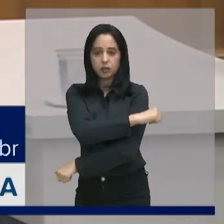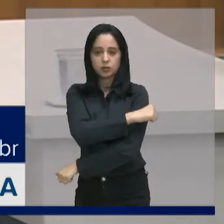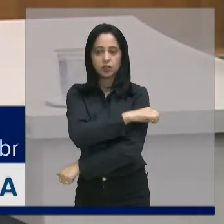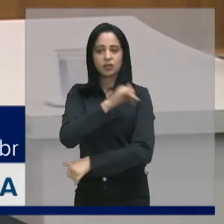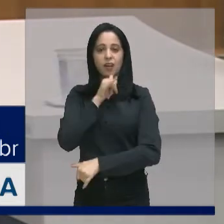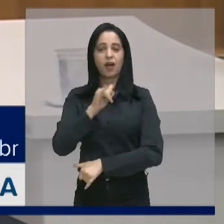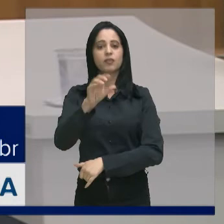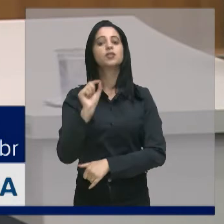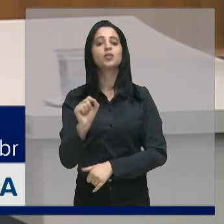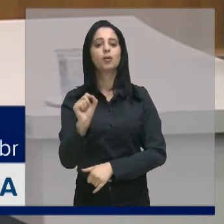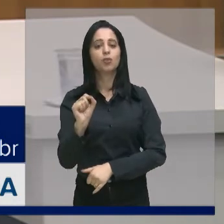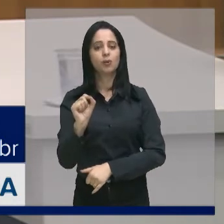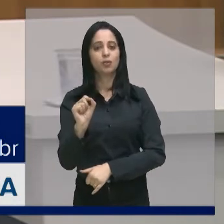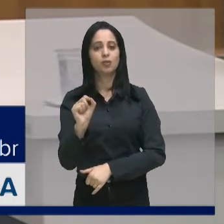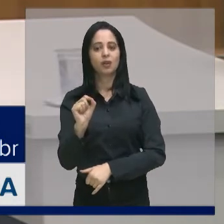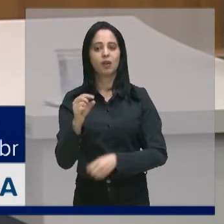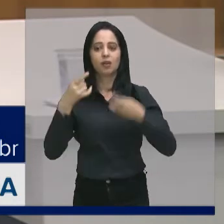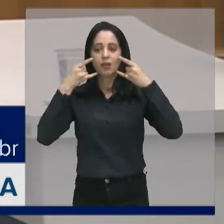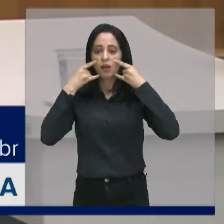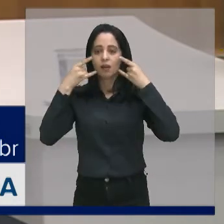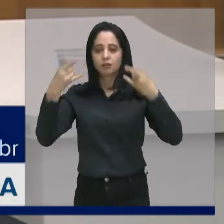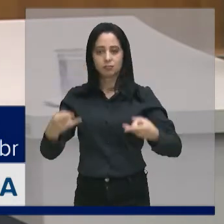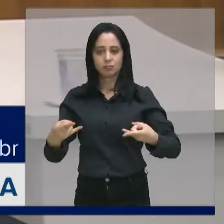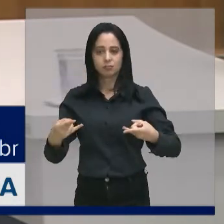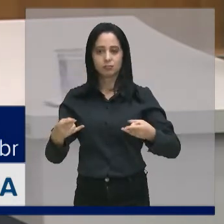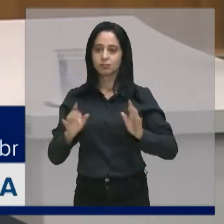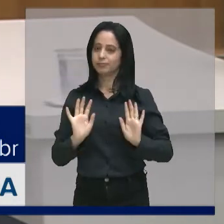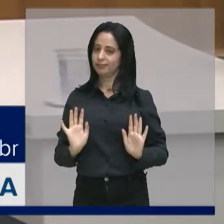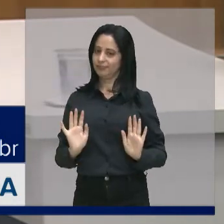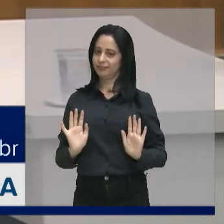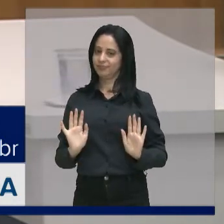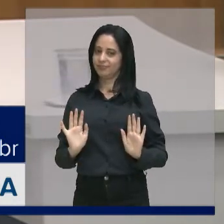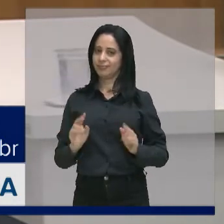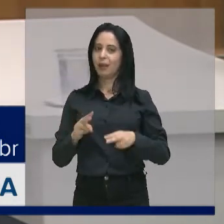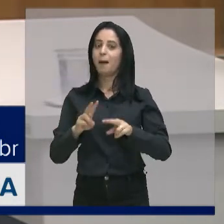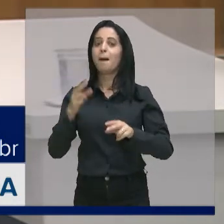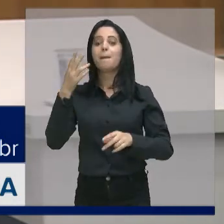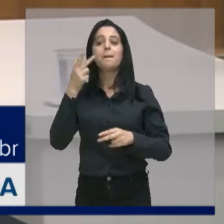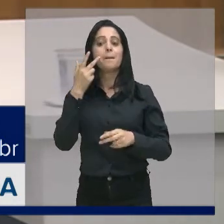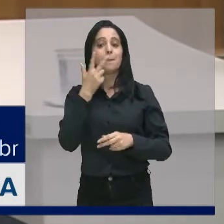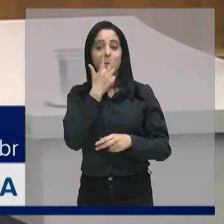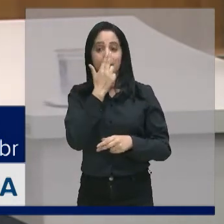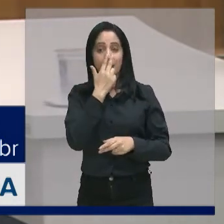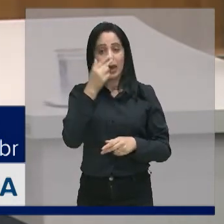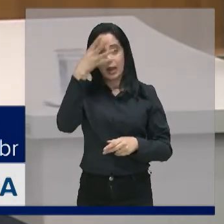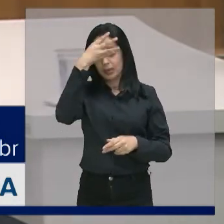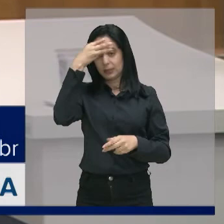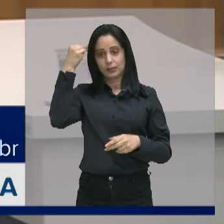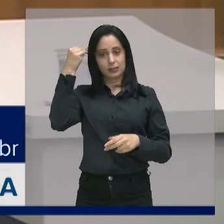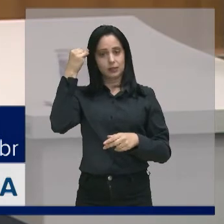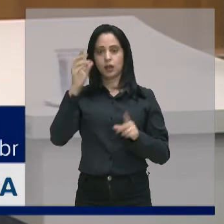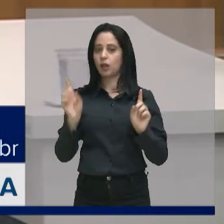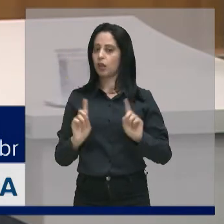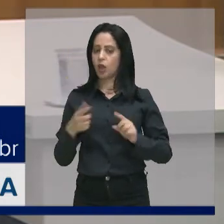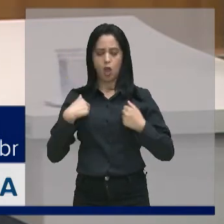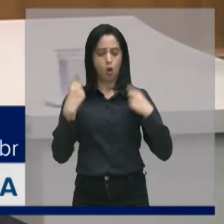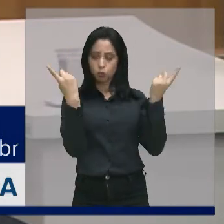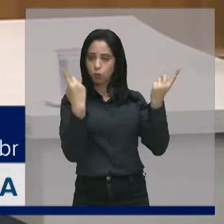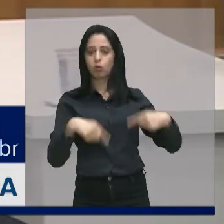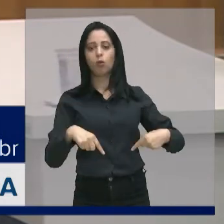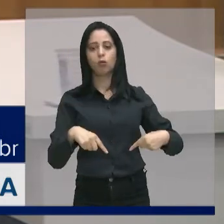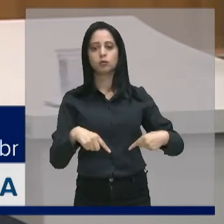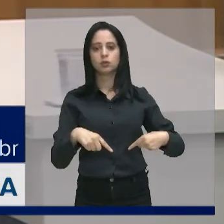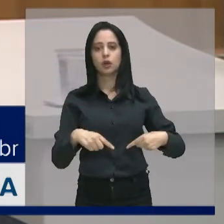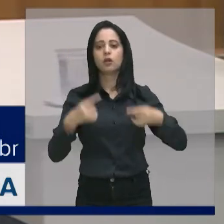ele esqueceu que ele está no Rio de Janeiro e no Brasil, né? Então, eu sou contra isso, eu acho que a máscara deve ser usada por muito tempo ainda,